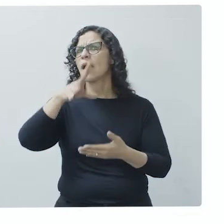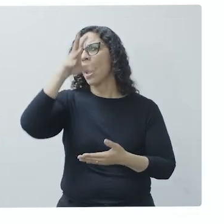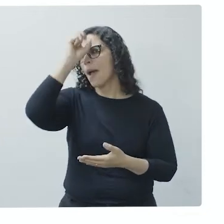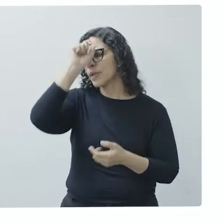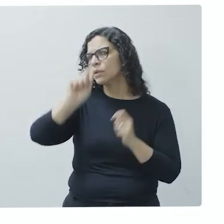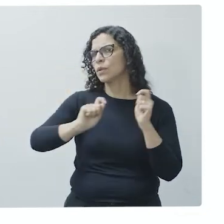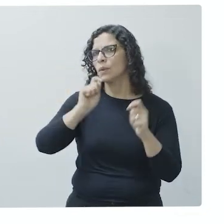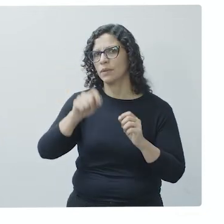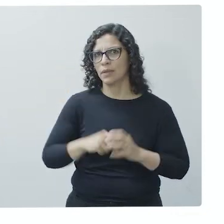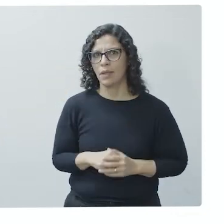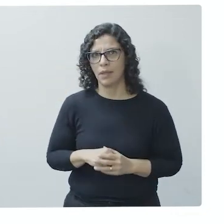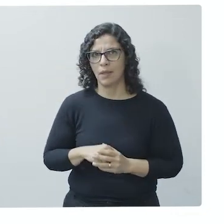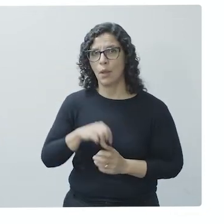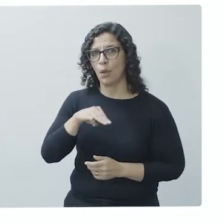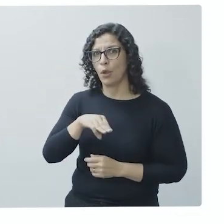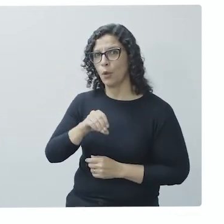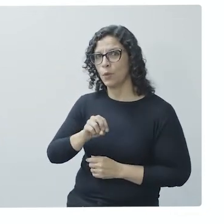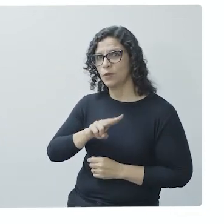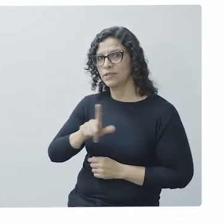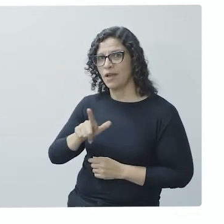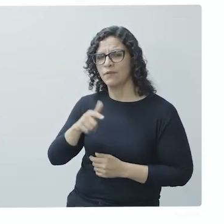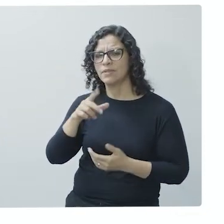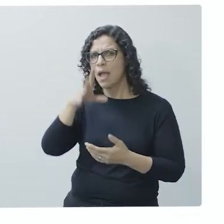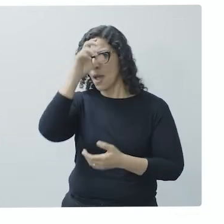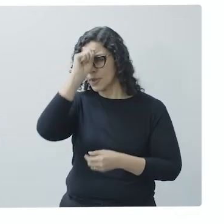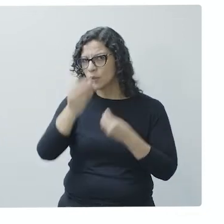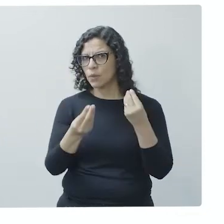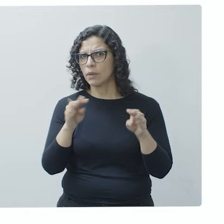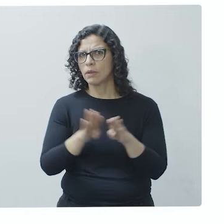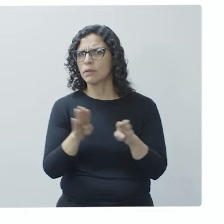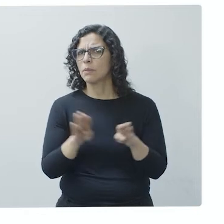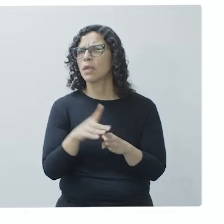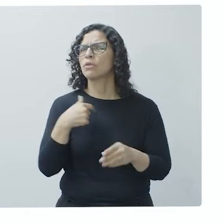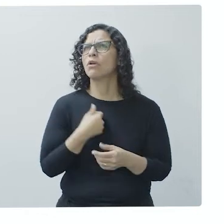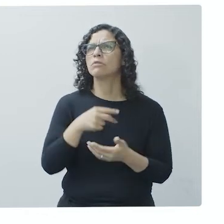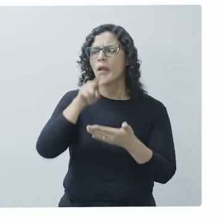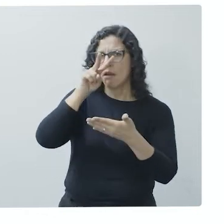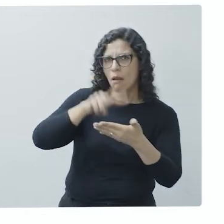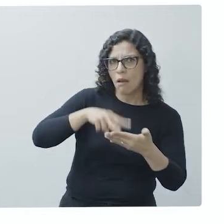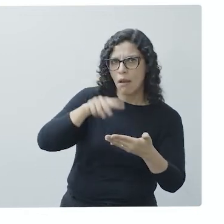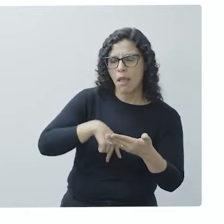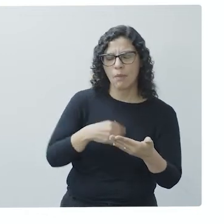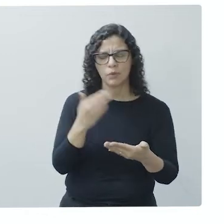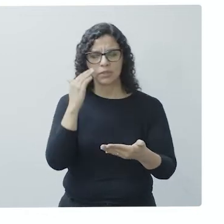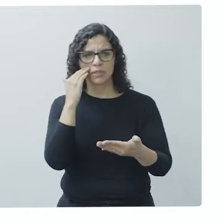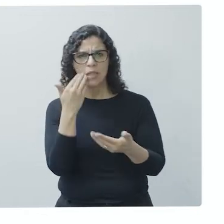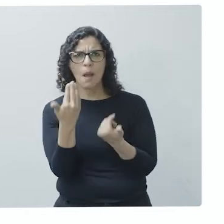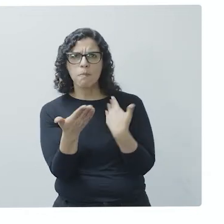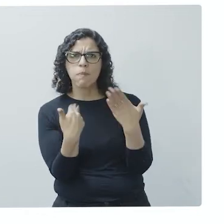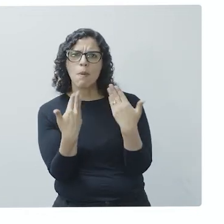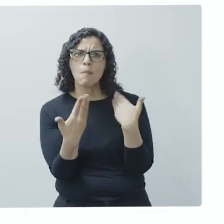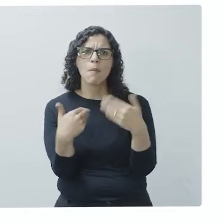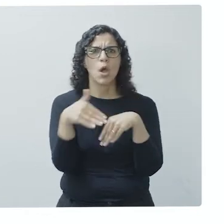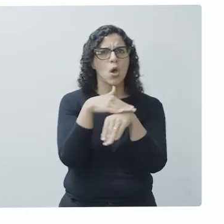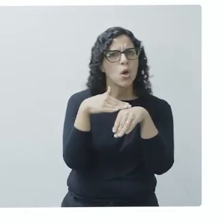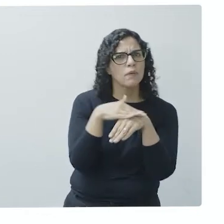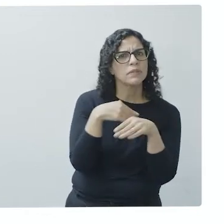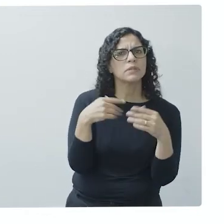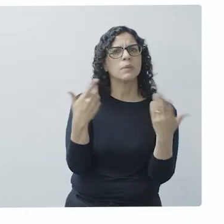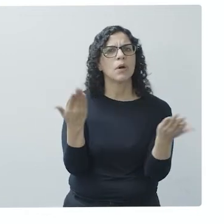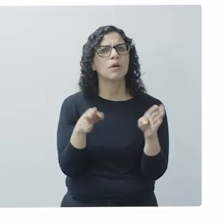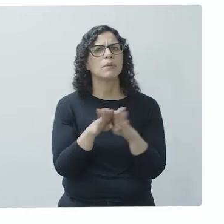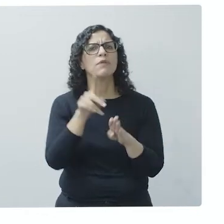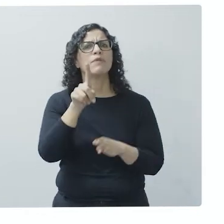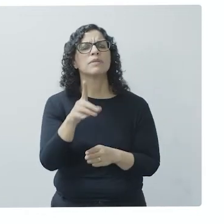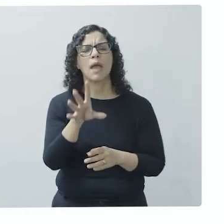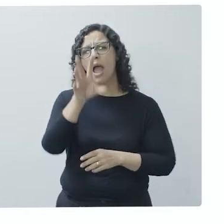moral é apresentada no texto? Depois de tudo isso, a gente fez a leitura, nós estamos conversando junto com a leitura, qual é